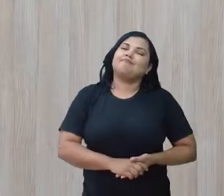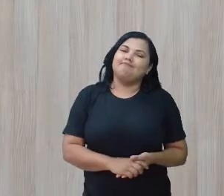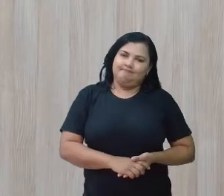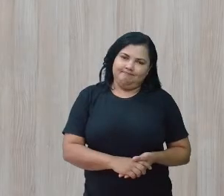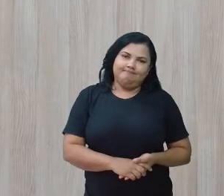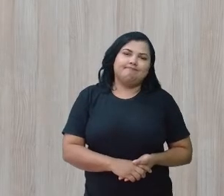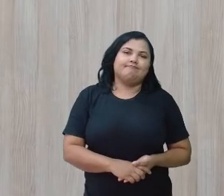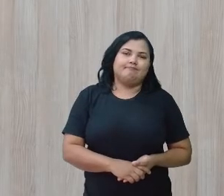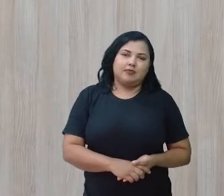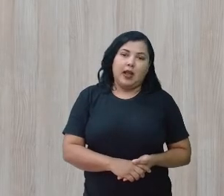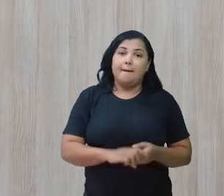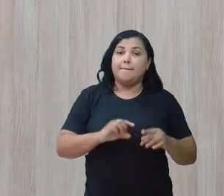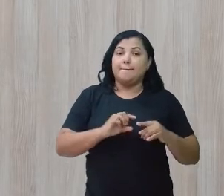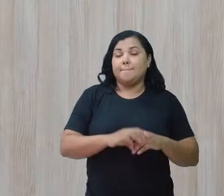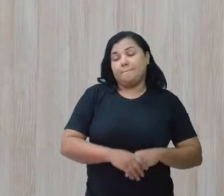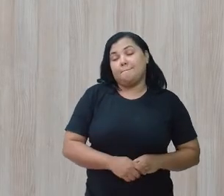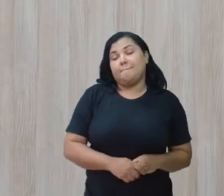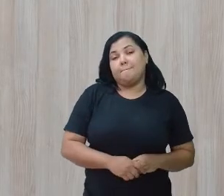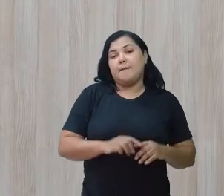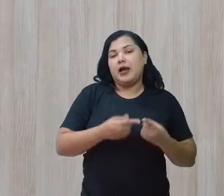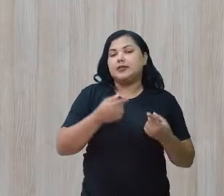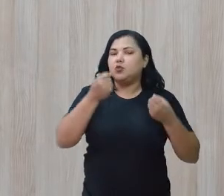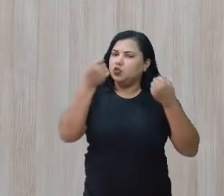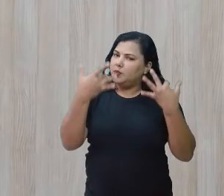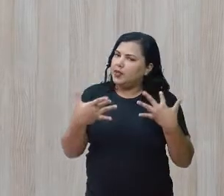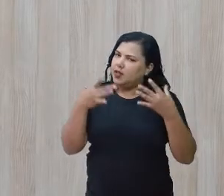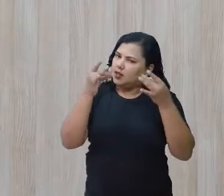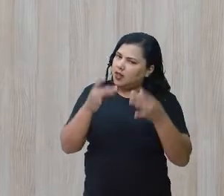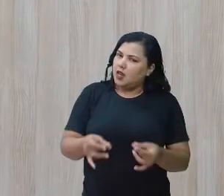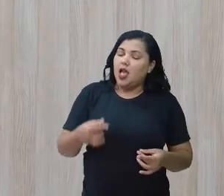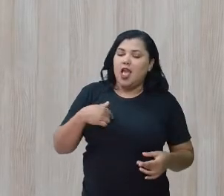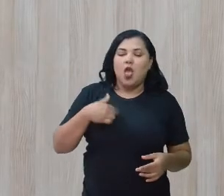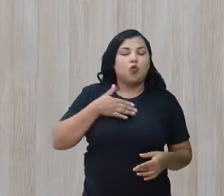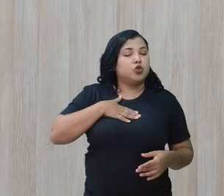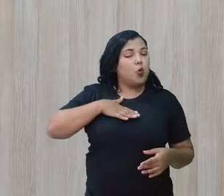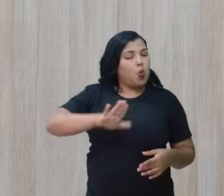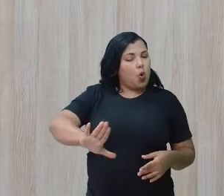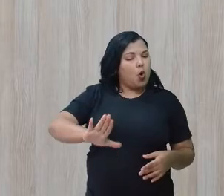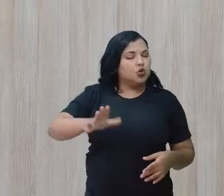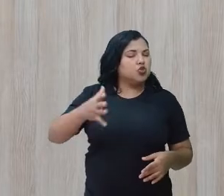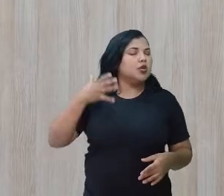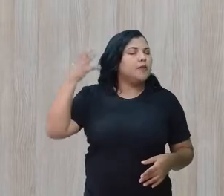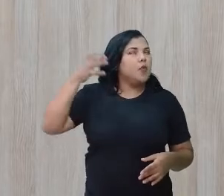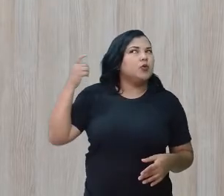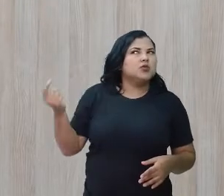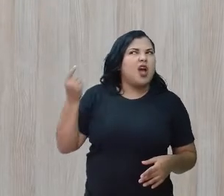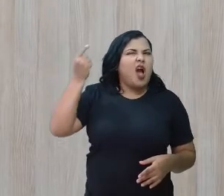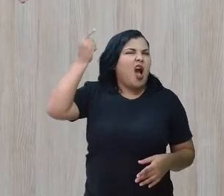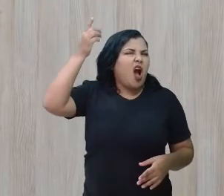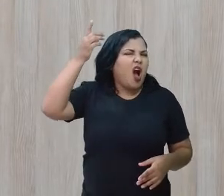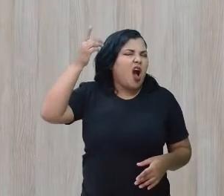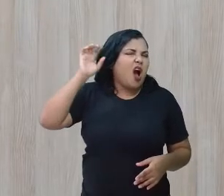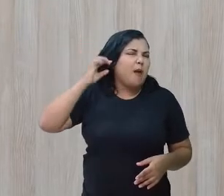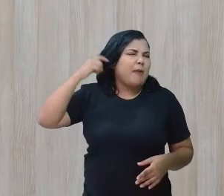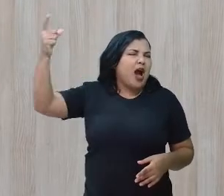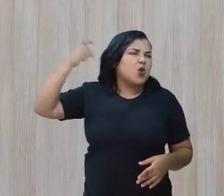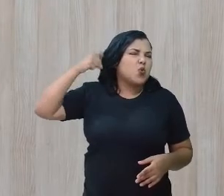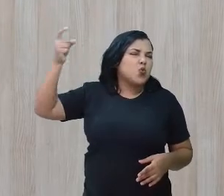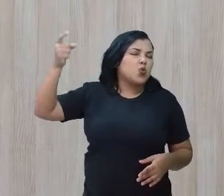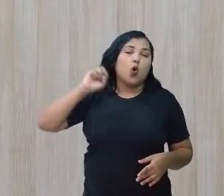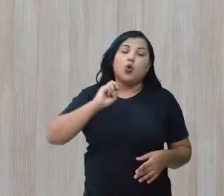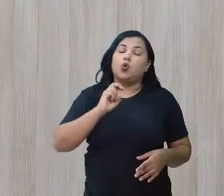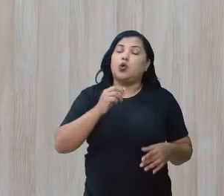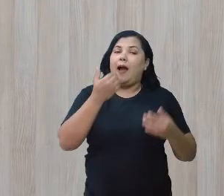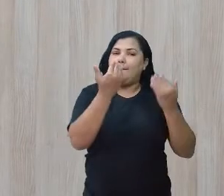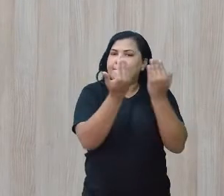a informação se perde. Contudo, se eu especifico, eu não gosto de música alta, eu não gosto que deixe a porta aberta, eu estou sendo